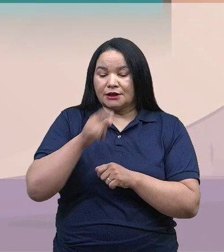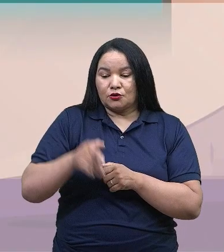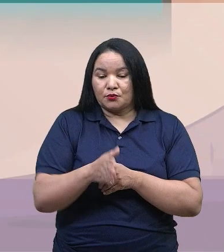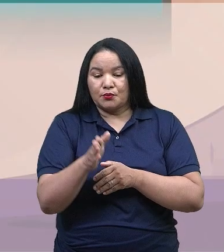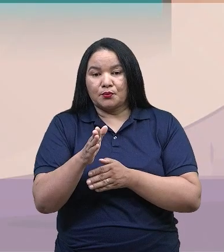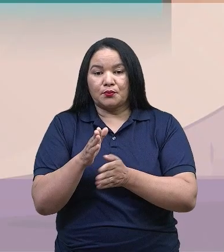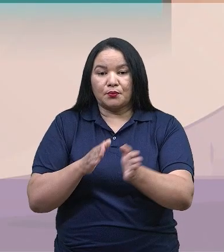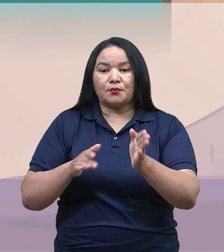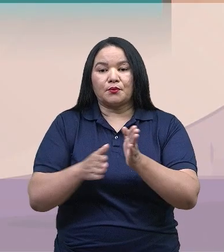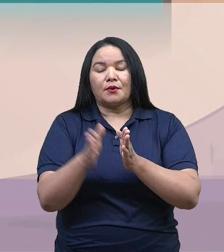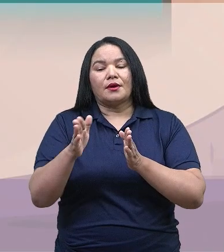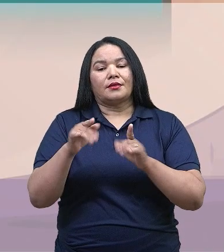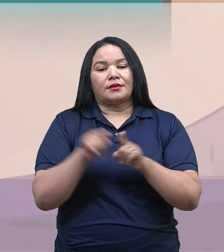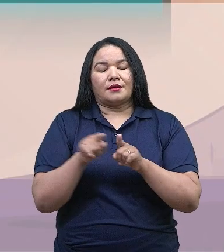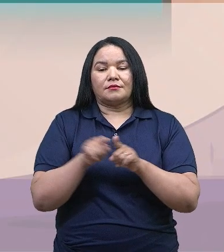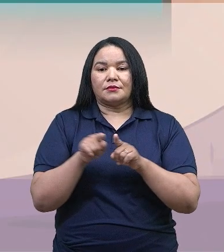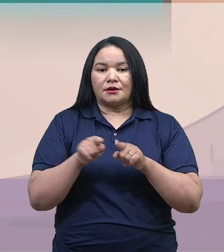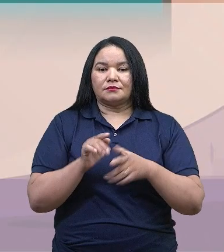lazer, ele já existia